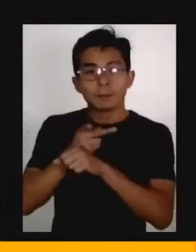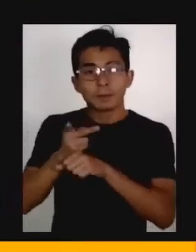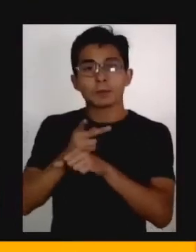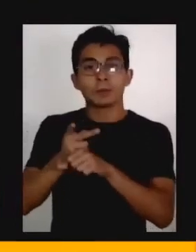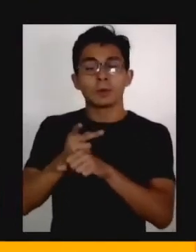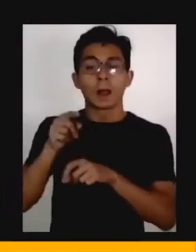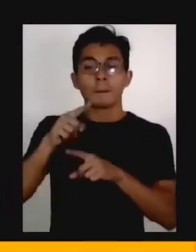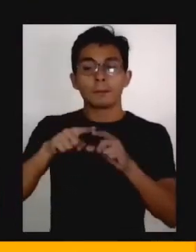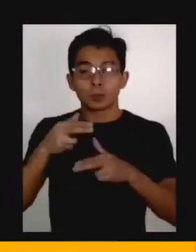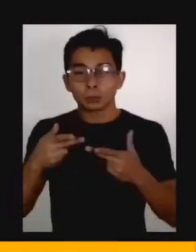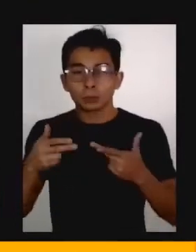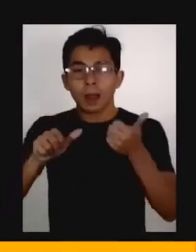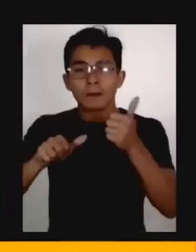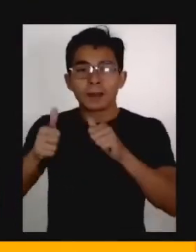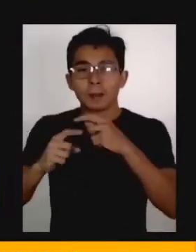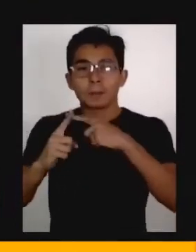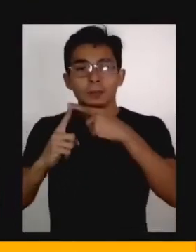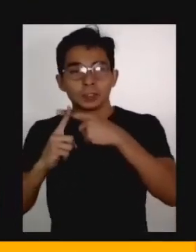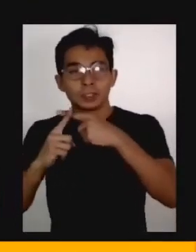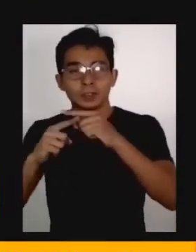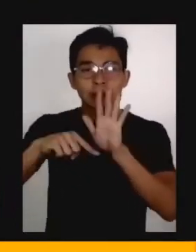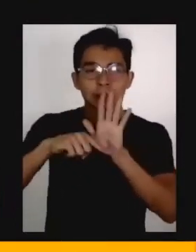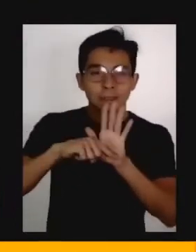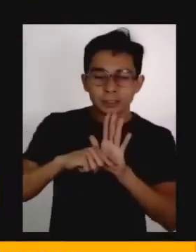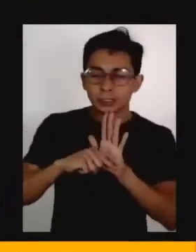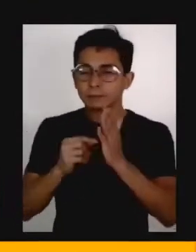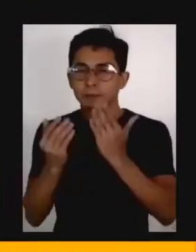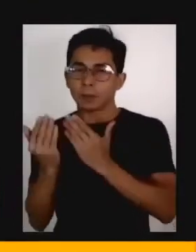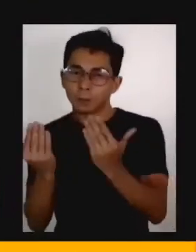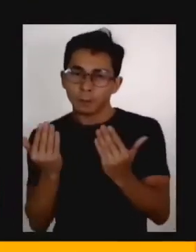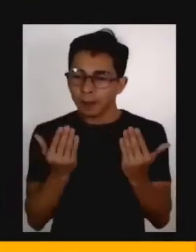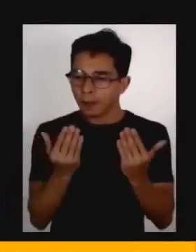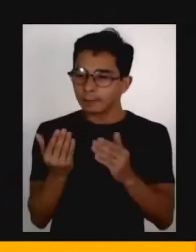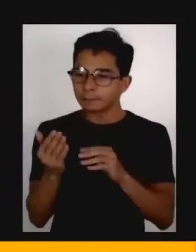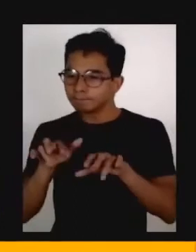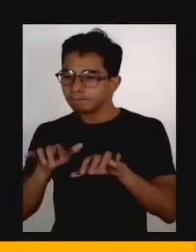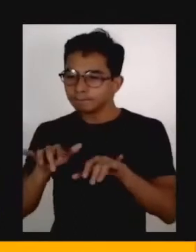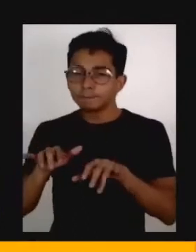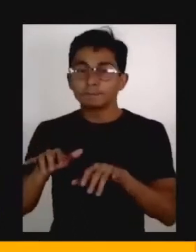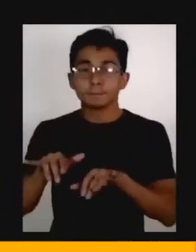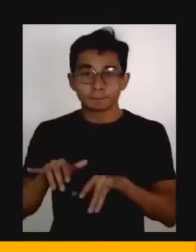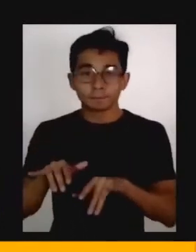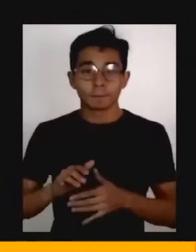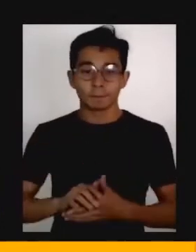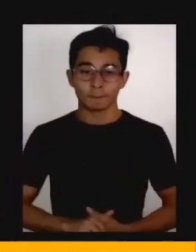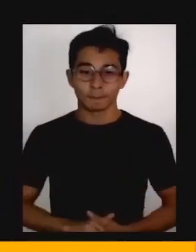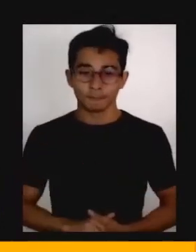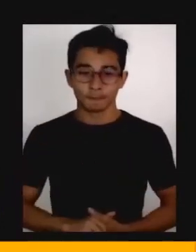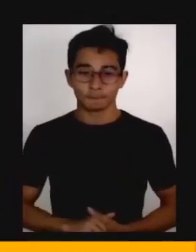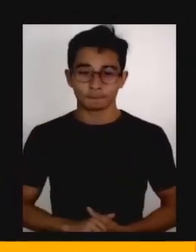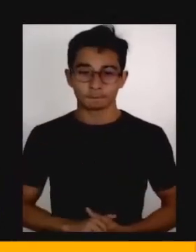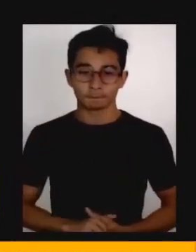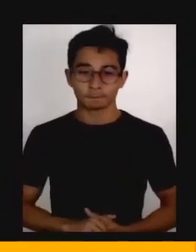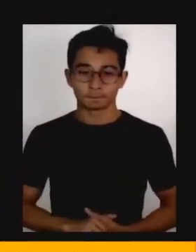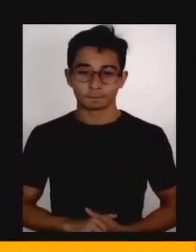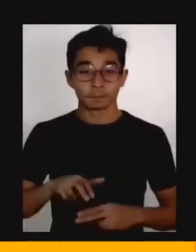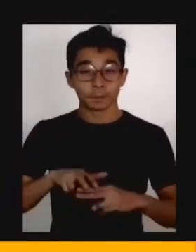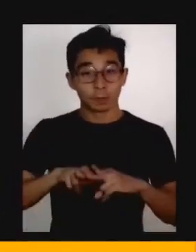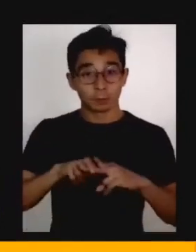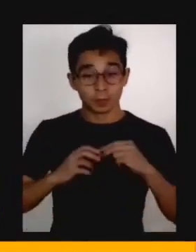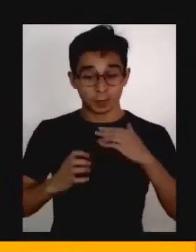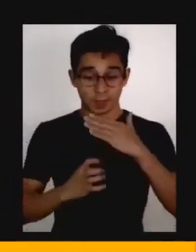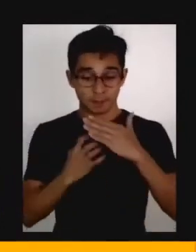numa comparação um pouco mais direta. E é aí que esses ativos de relações públicas se tornam